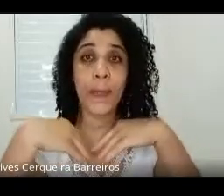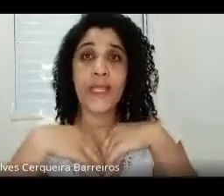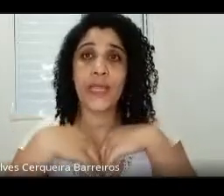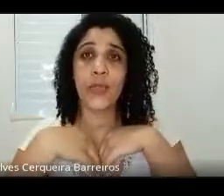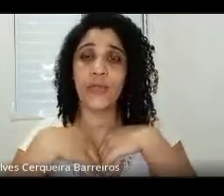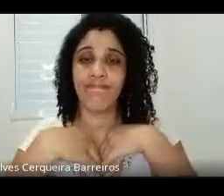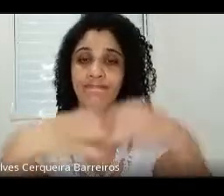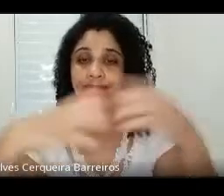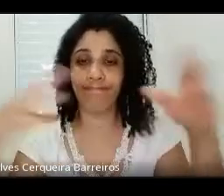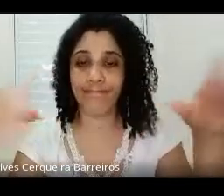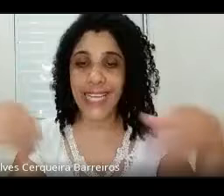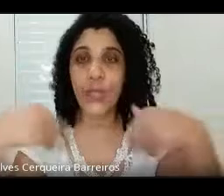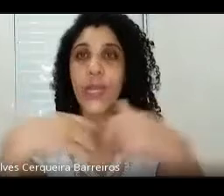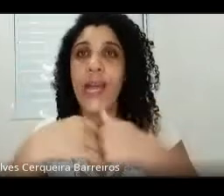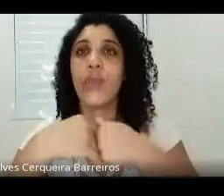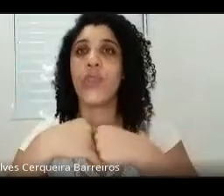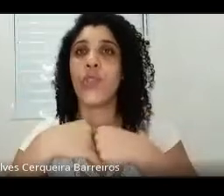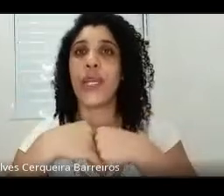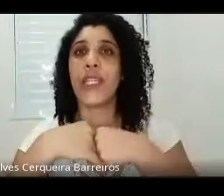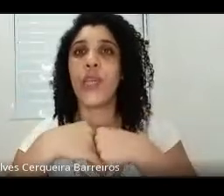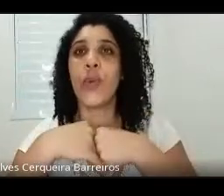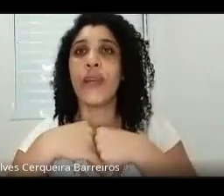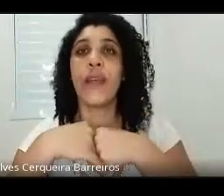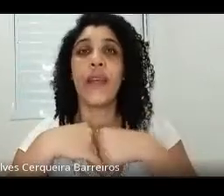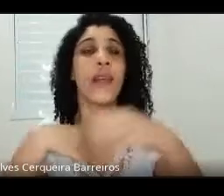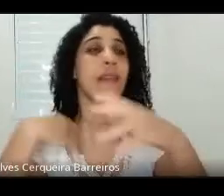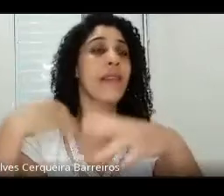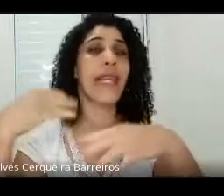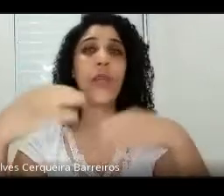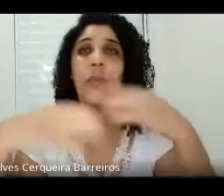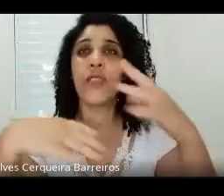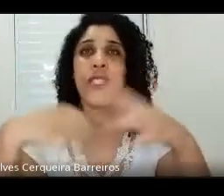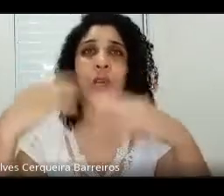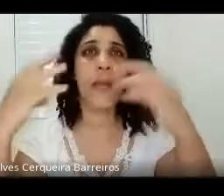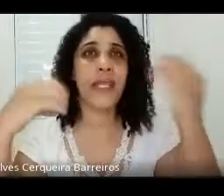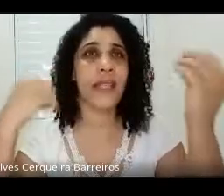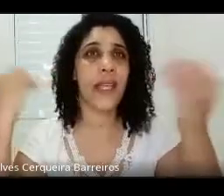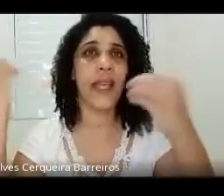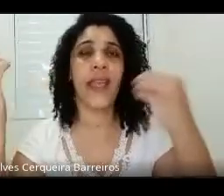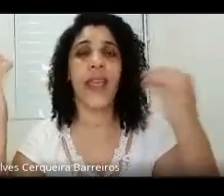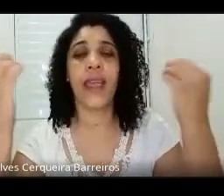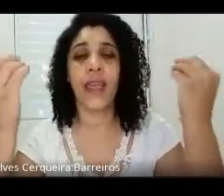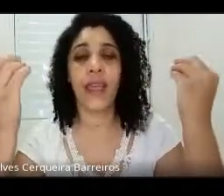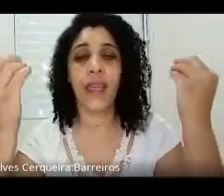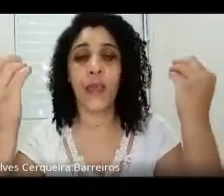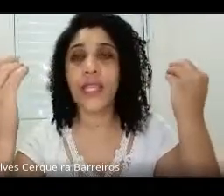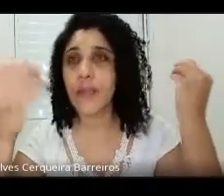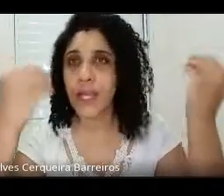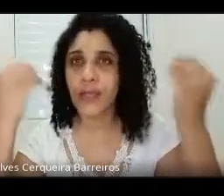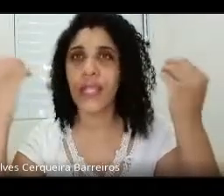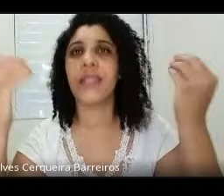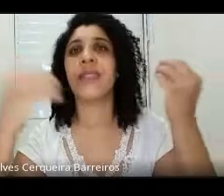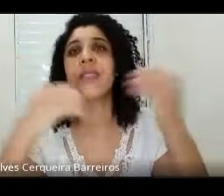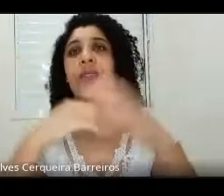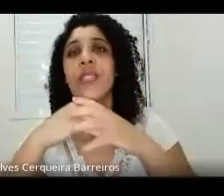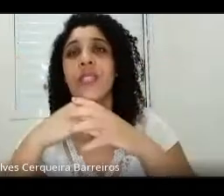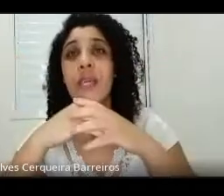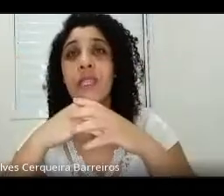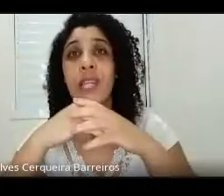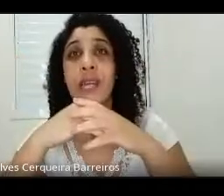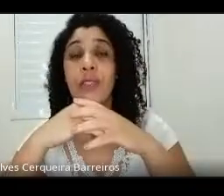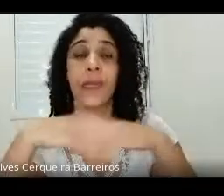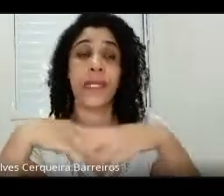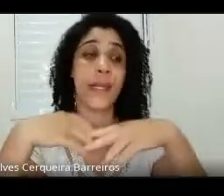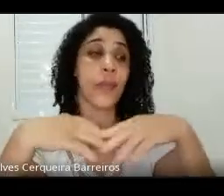no aprendizado natural de uma língua, naturalmente você começa a ter conhecimento, né, desses